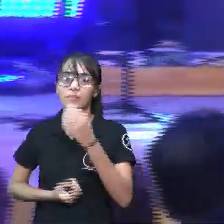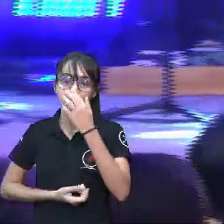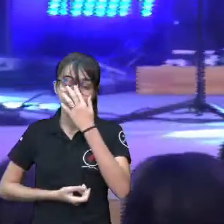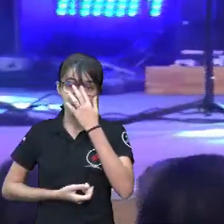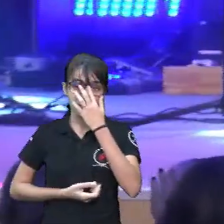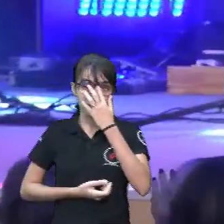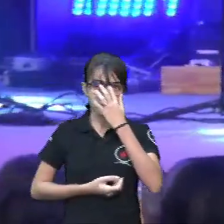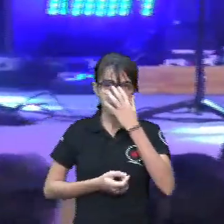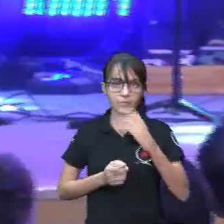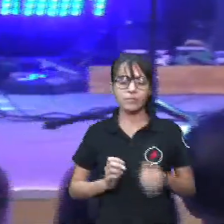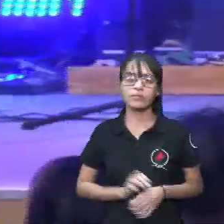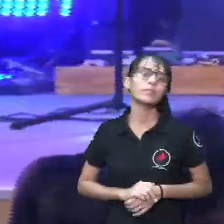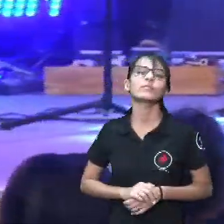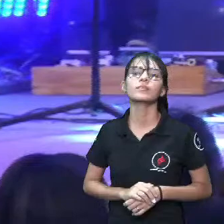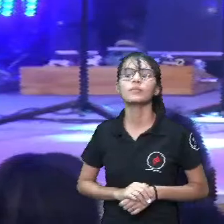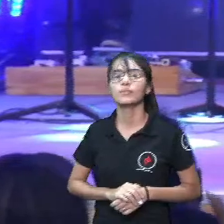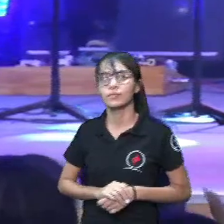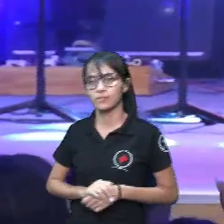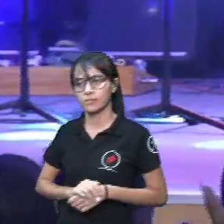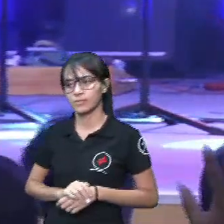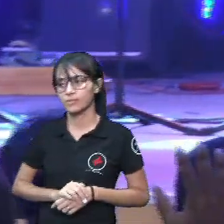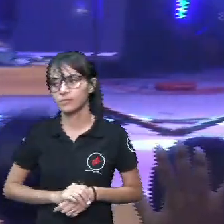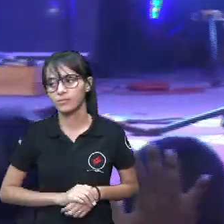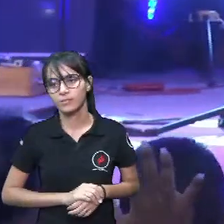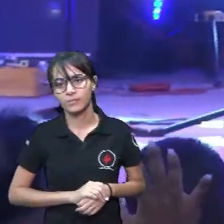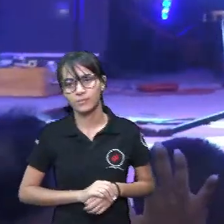Oh, aleluia.